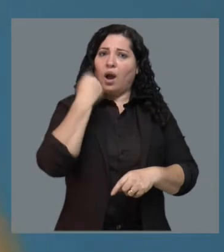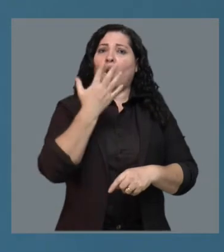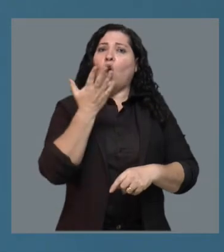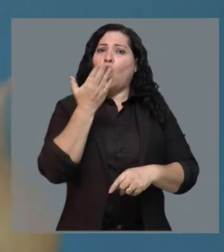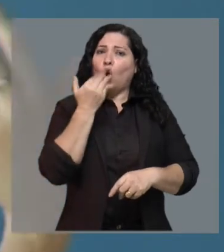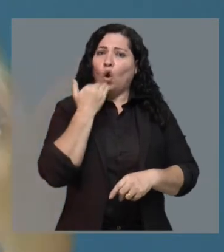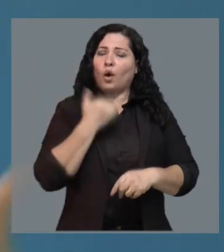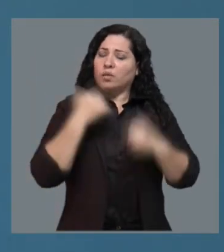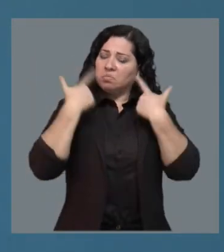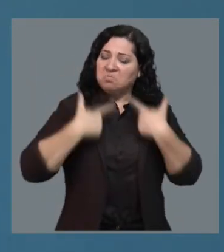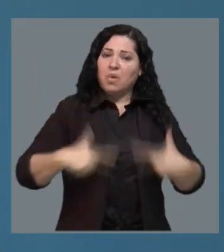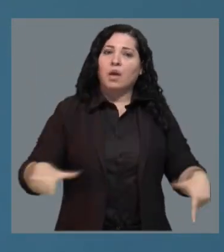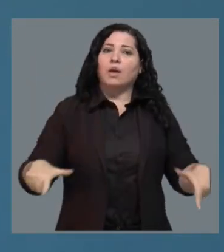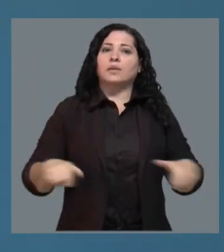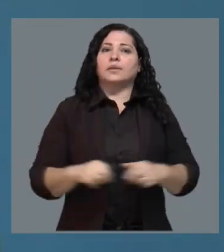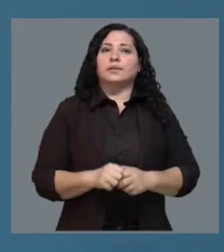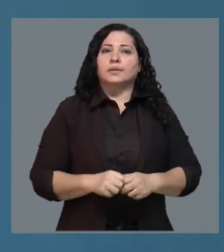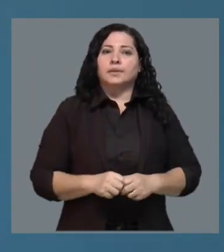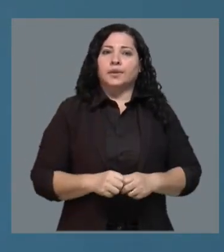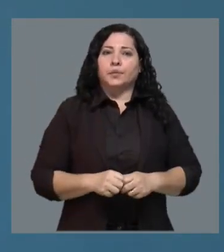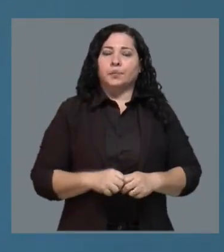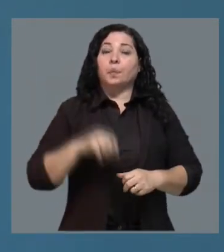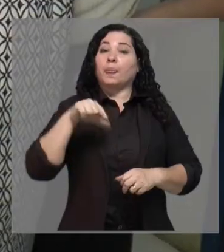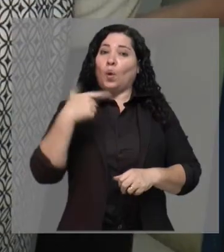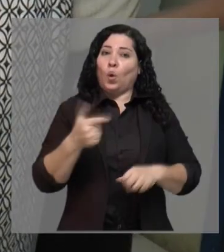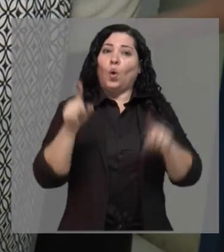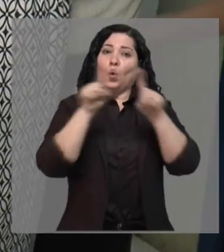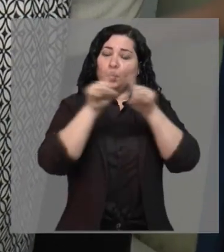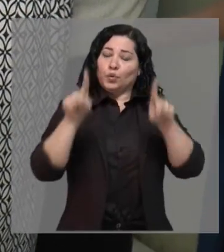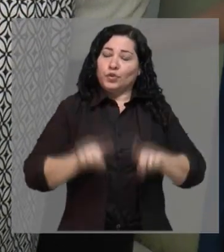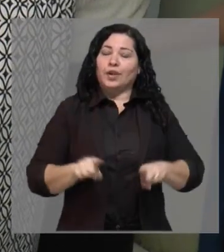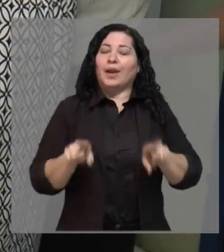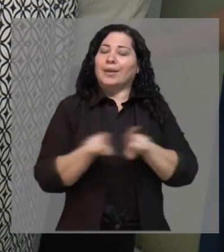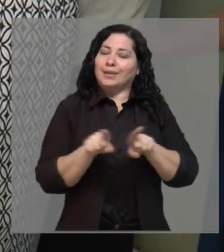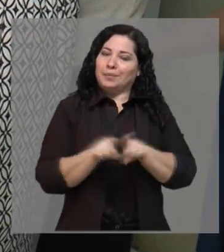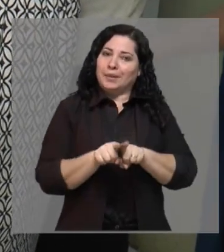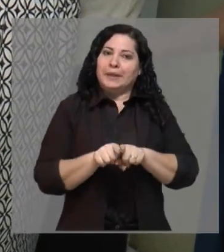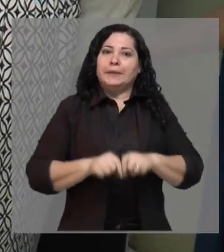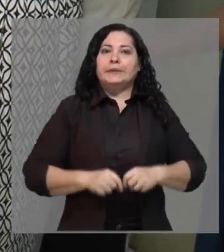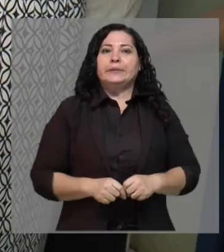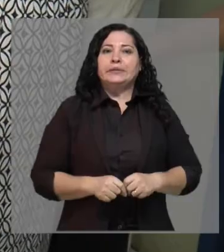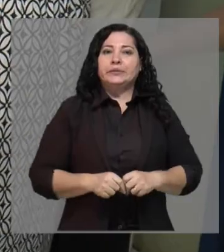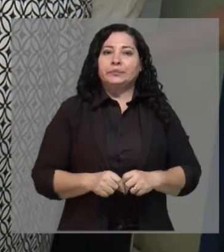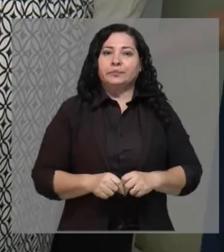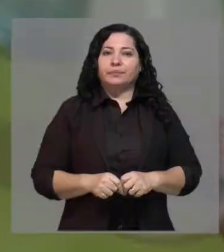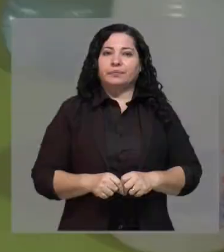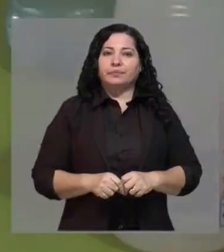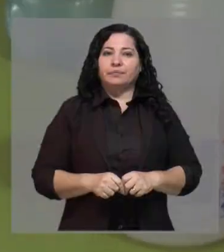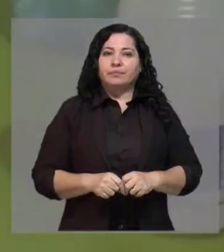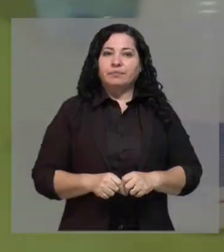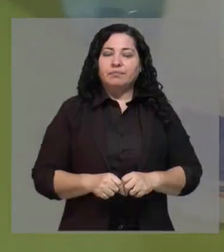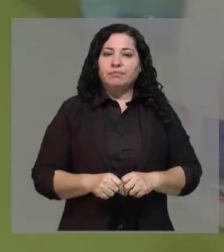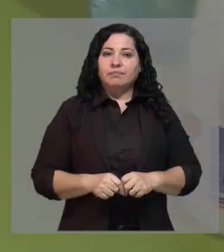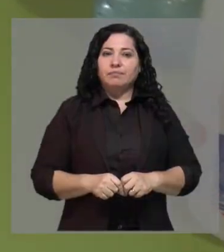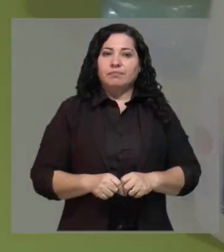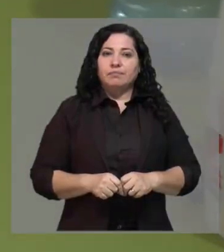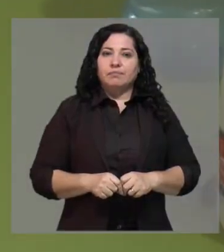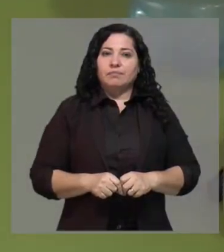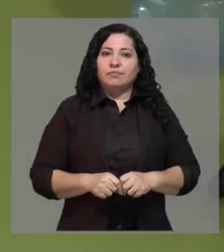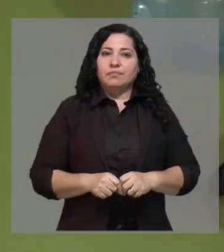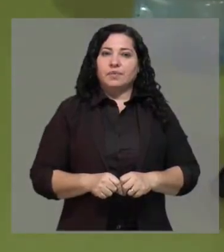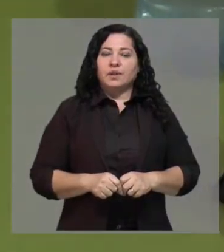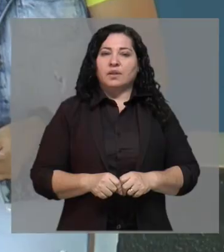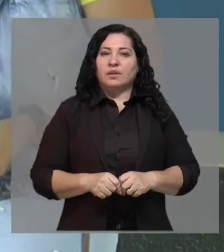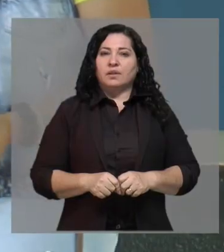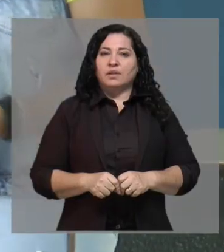com alimentação, higiene dessas crianças. Outro projeto de acolhimento também, nós viemos aqui que